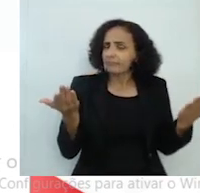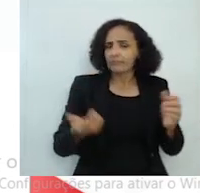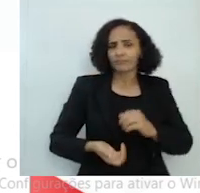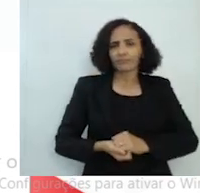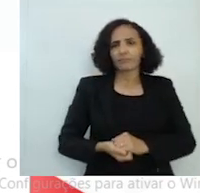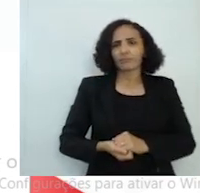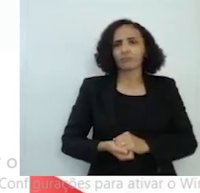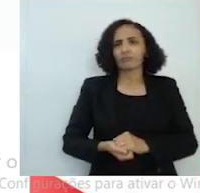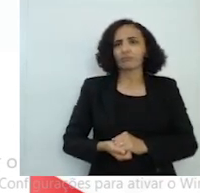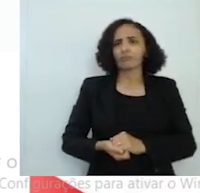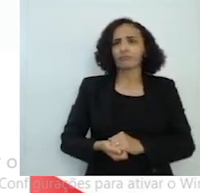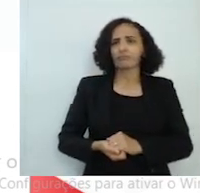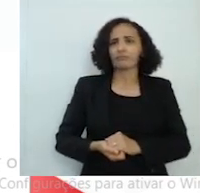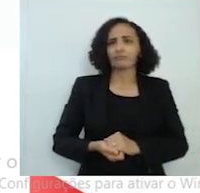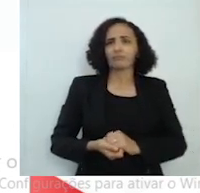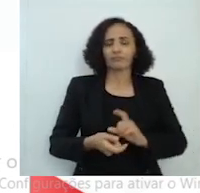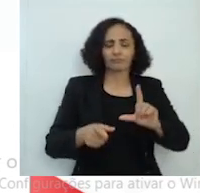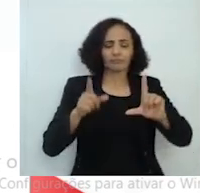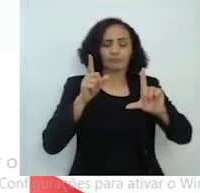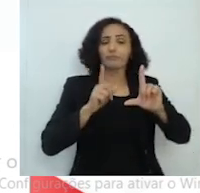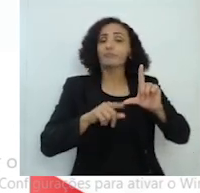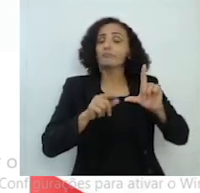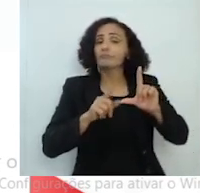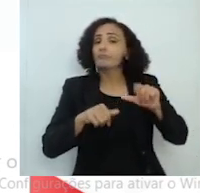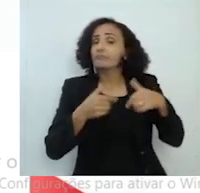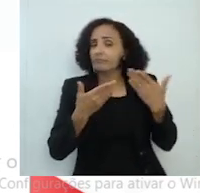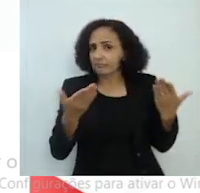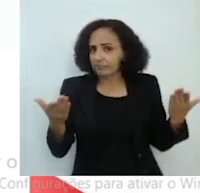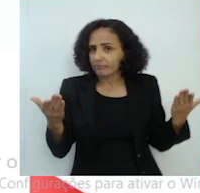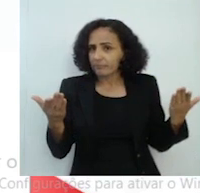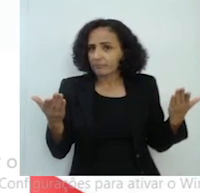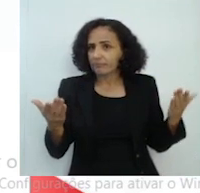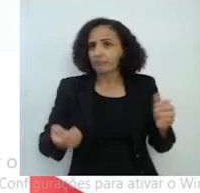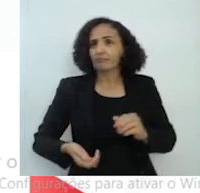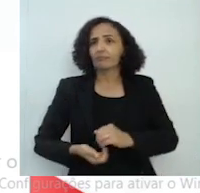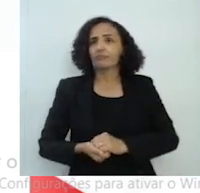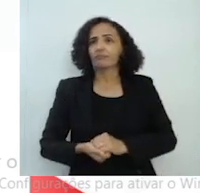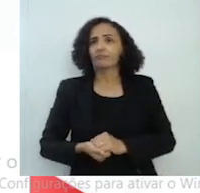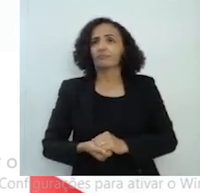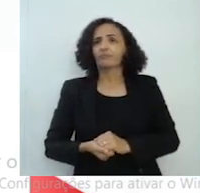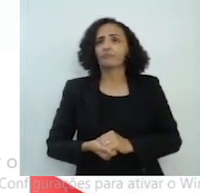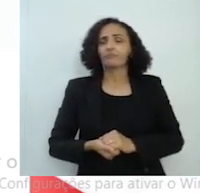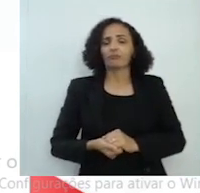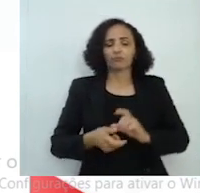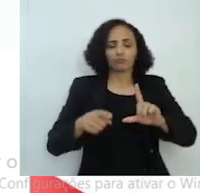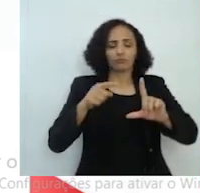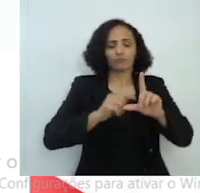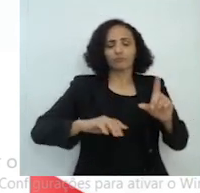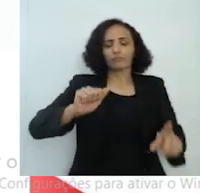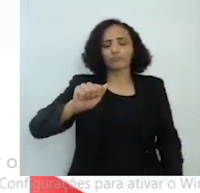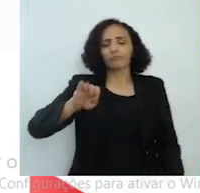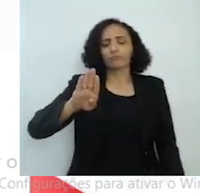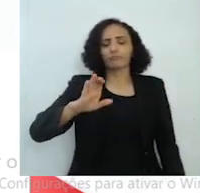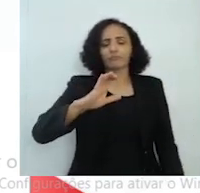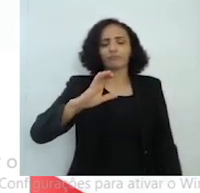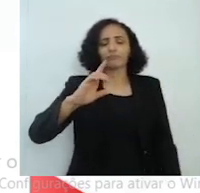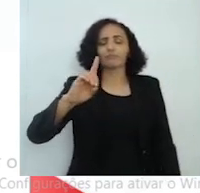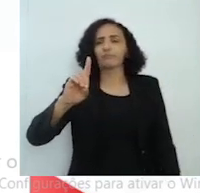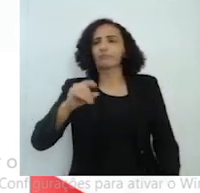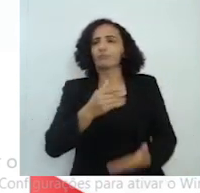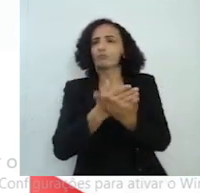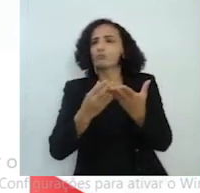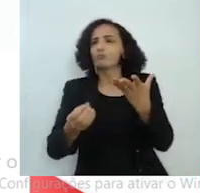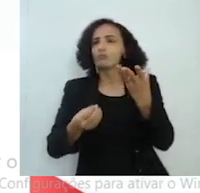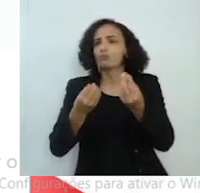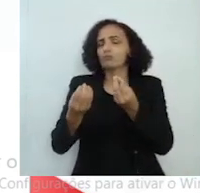B, capitalismo comercial, tá lá. Capitalismo monopolista, uma pessoa só